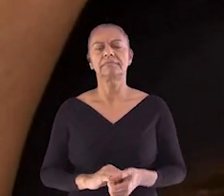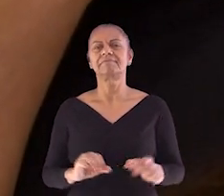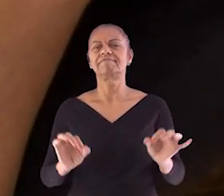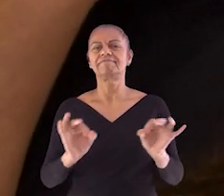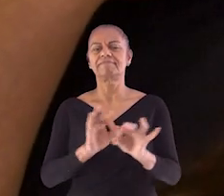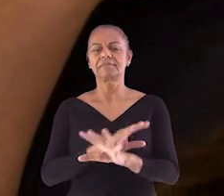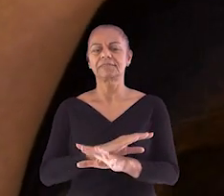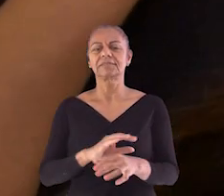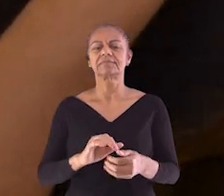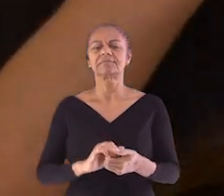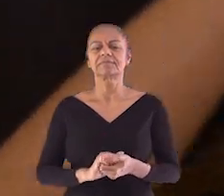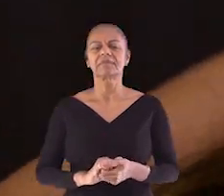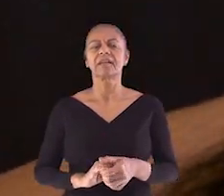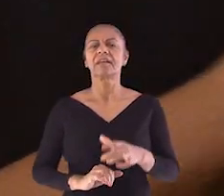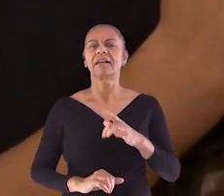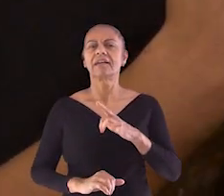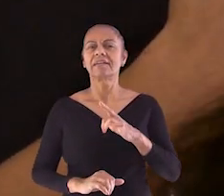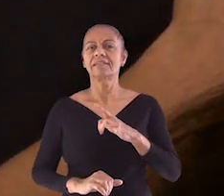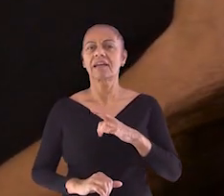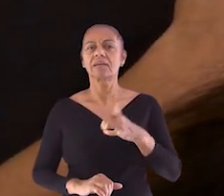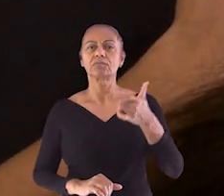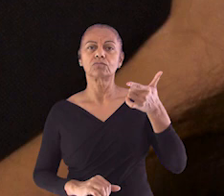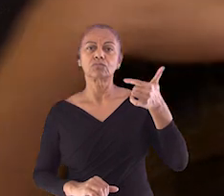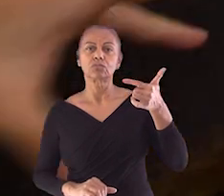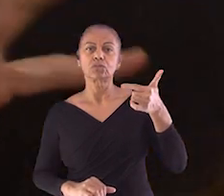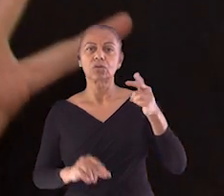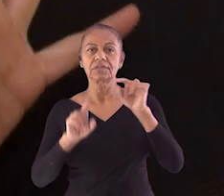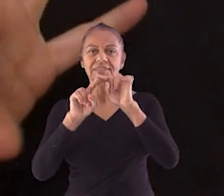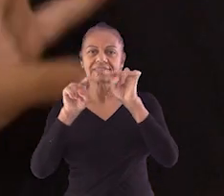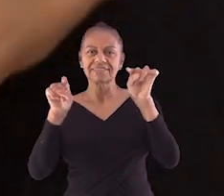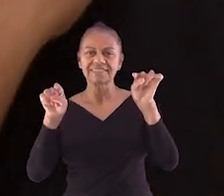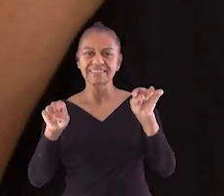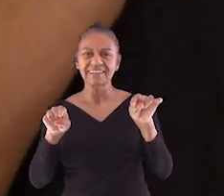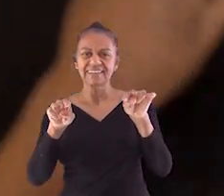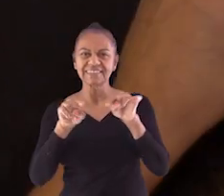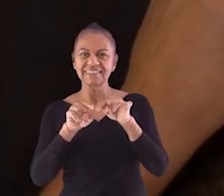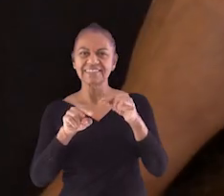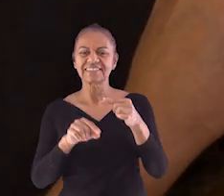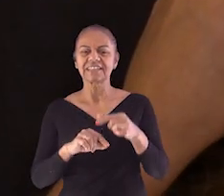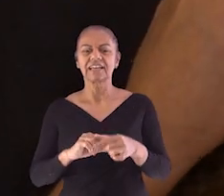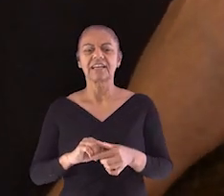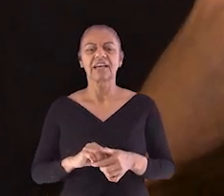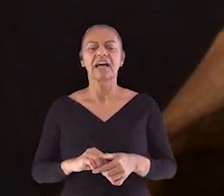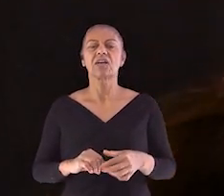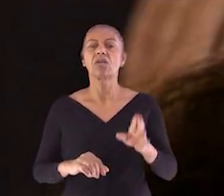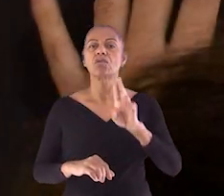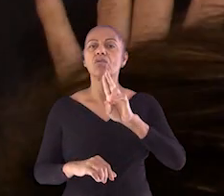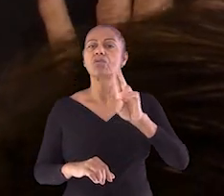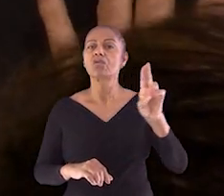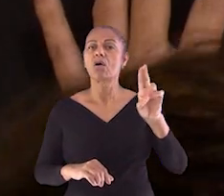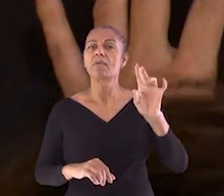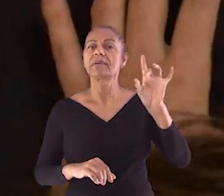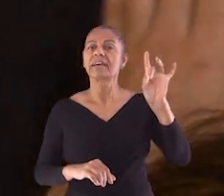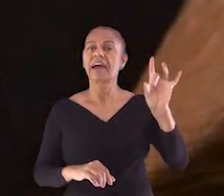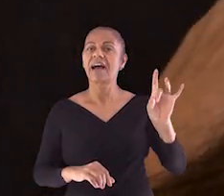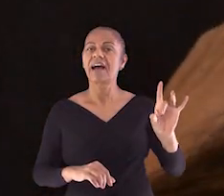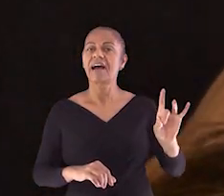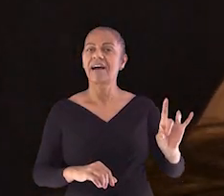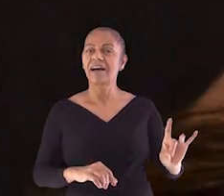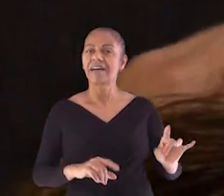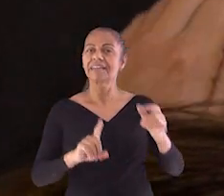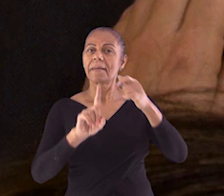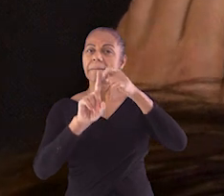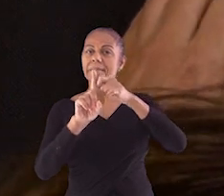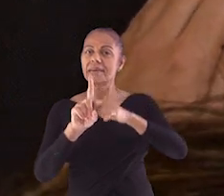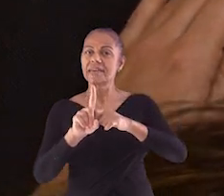Prontinho, agora temos 12 quadradinhos. Agora é só preencher com os nomes dos